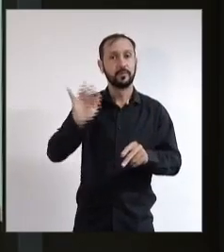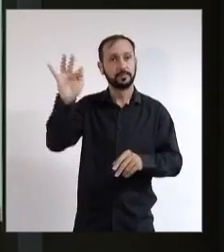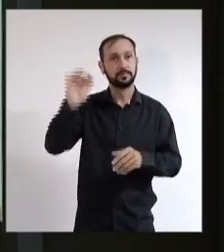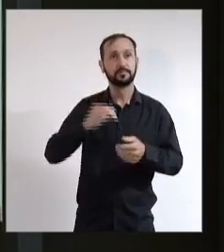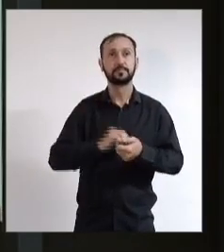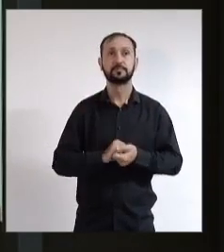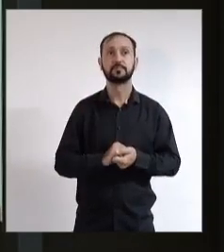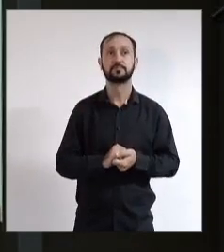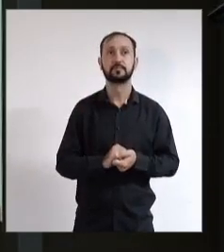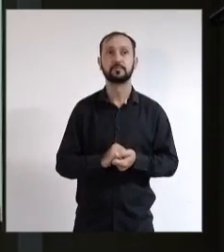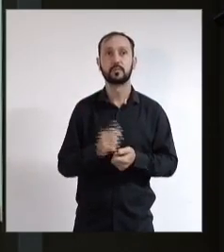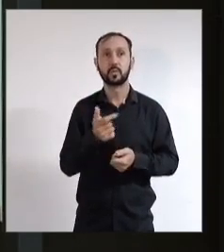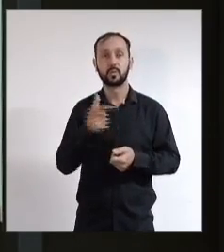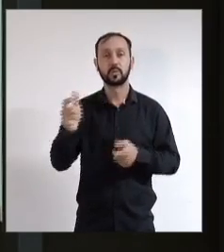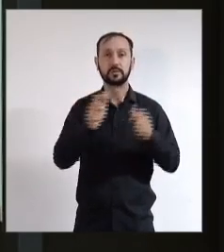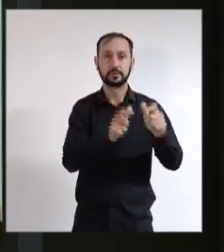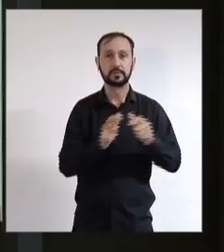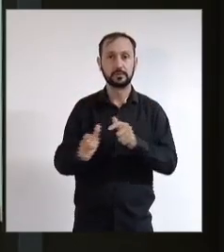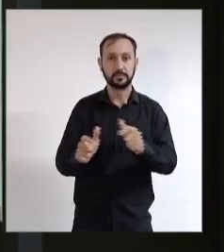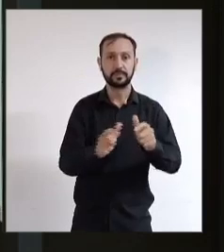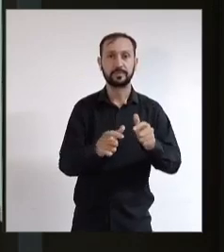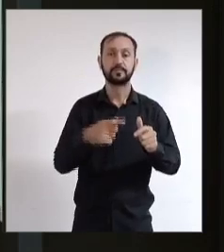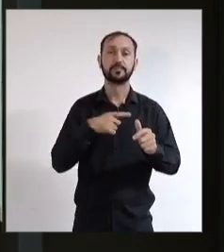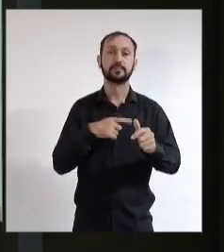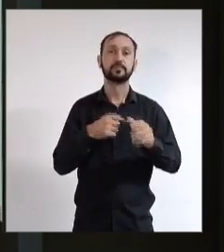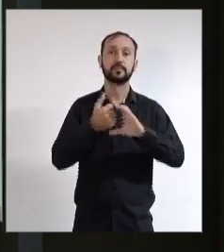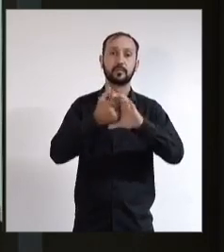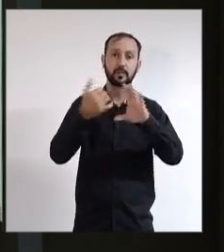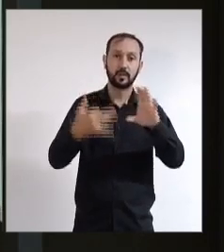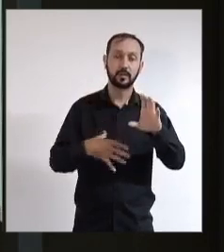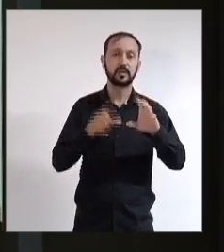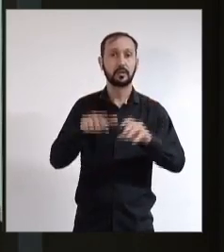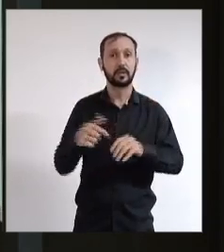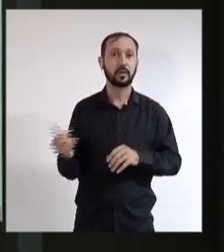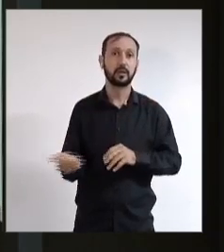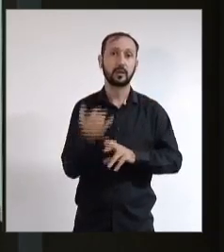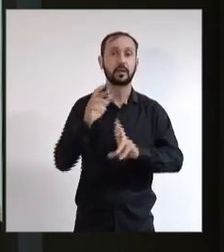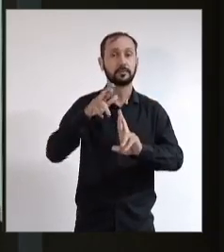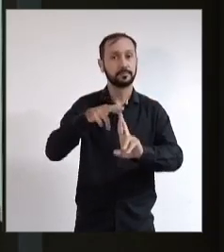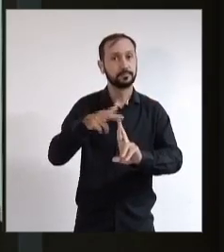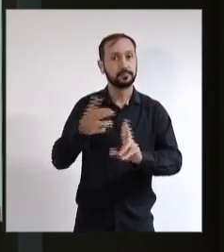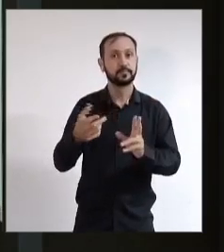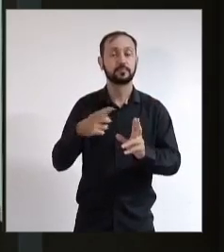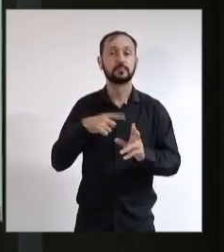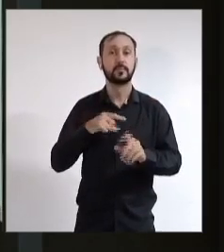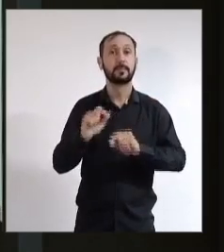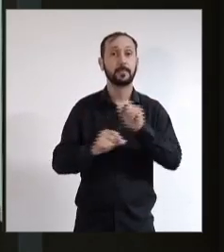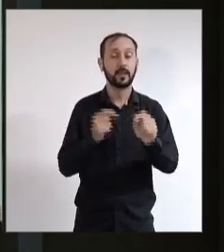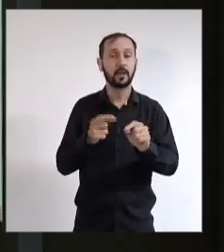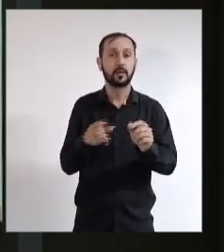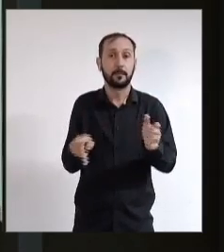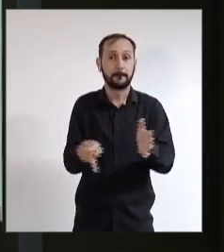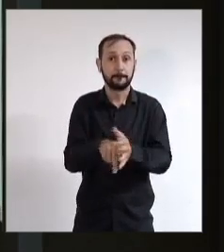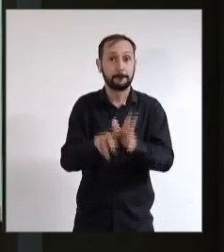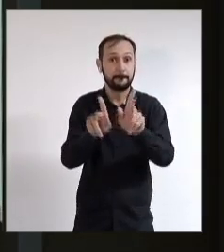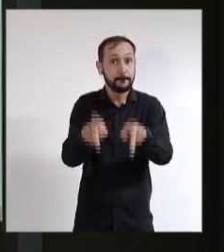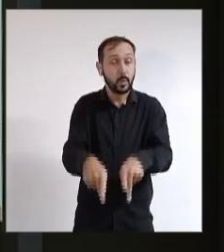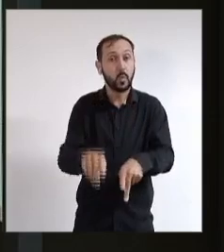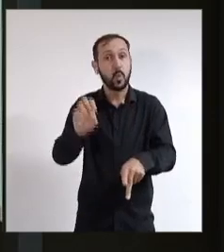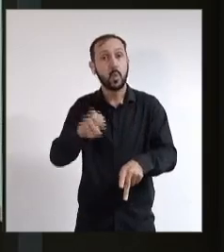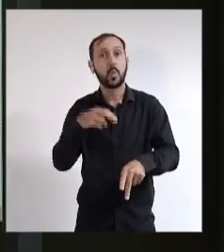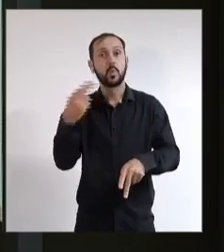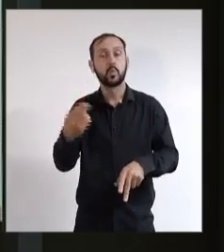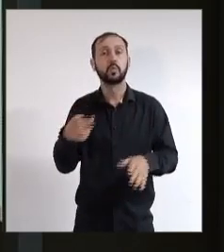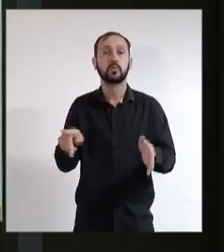também em outras áreas nesse sentido que tem características relevantes que são tanto do domínio público ou